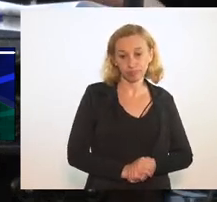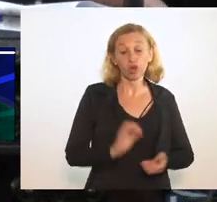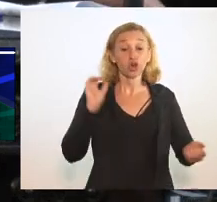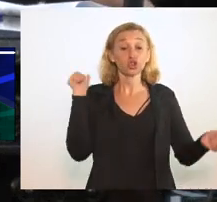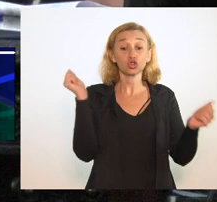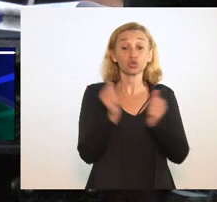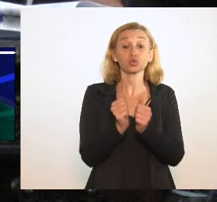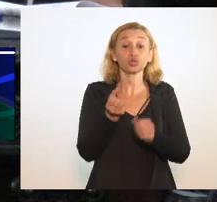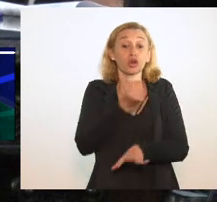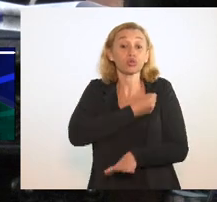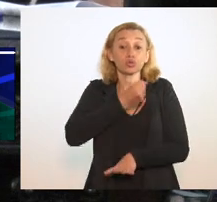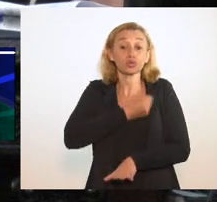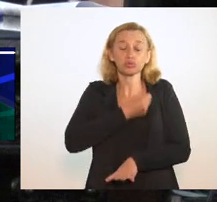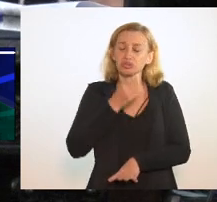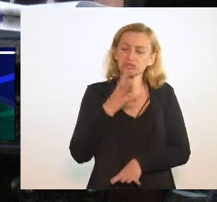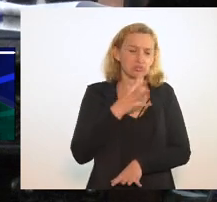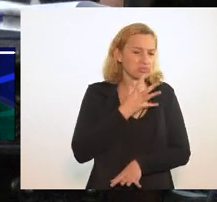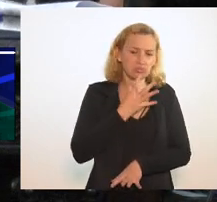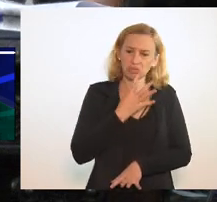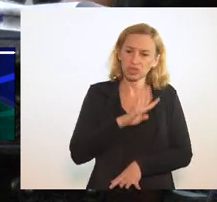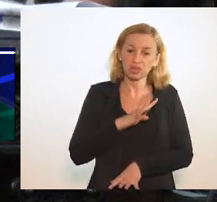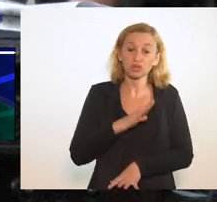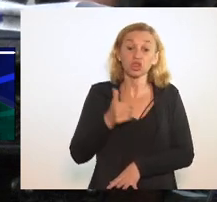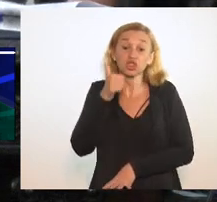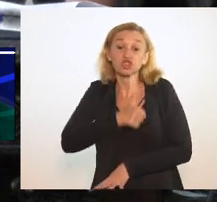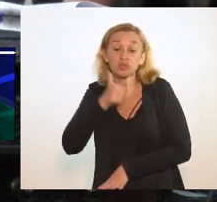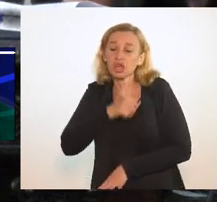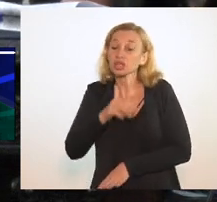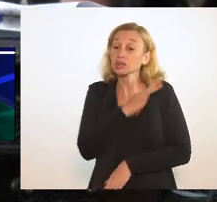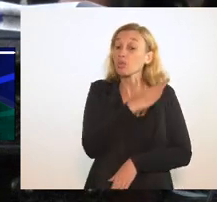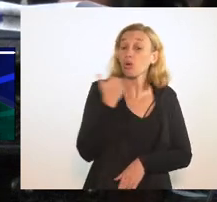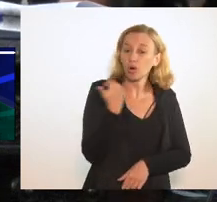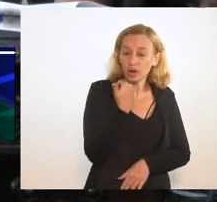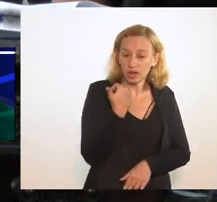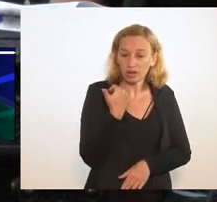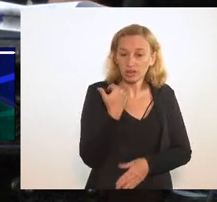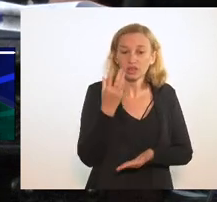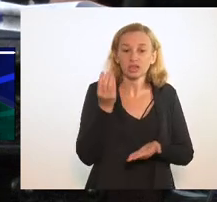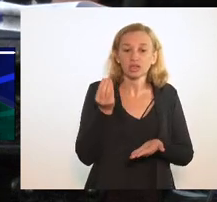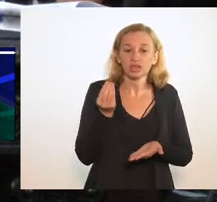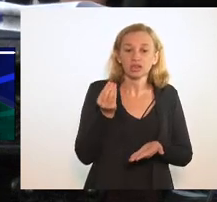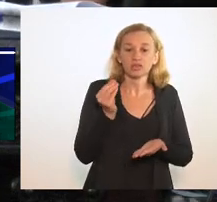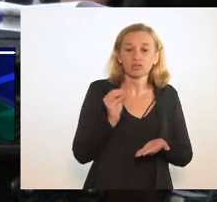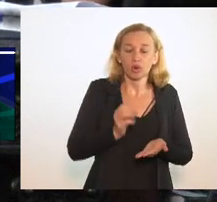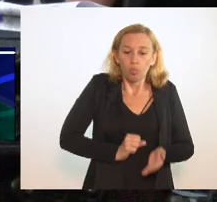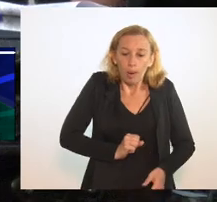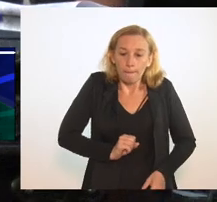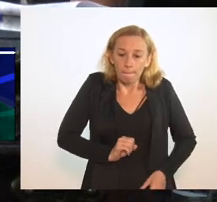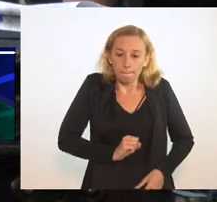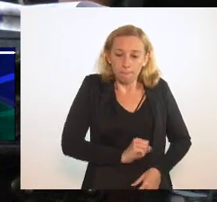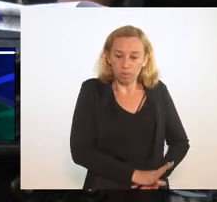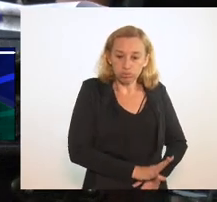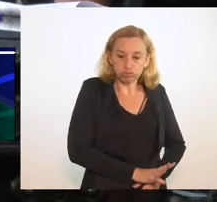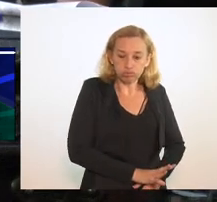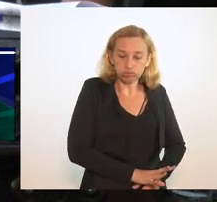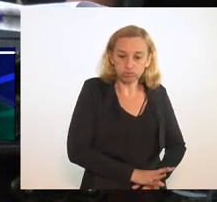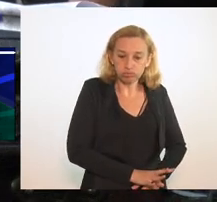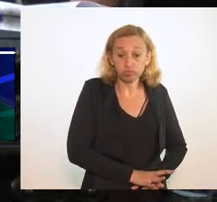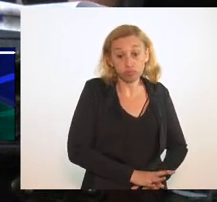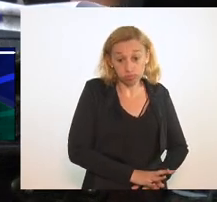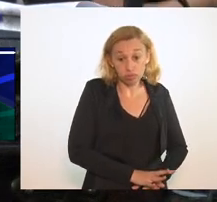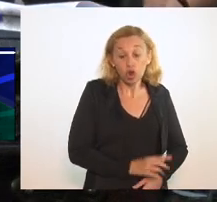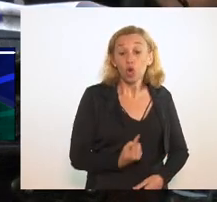um número desconhecido de mulheres que morreram devido ao aborto ilegal e apenas